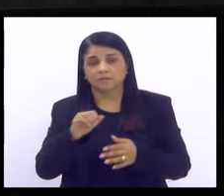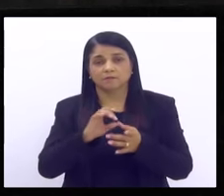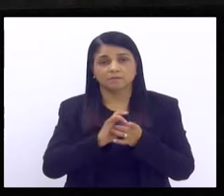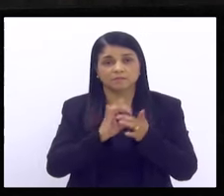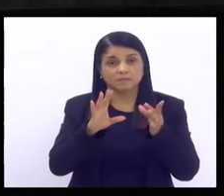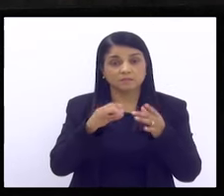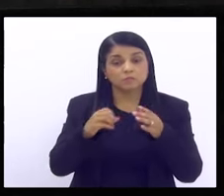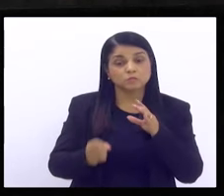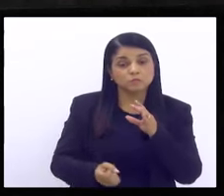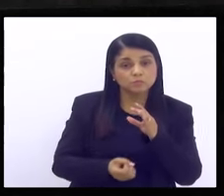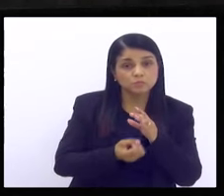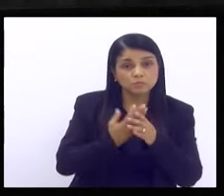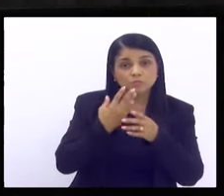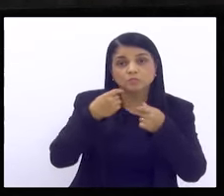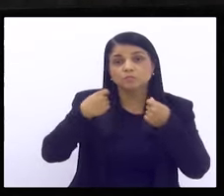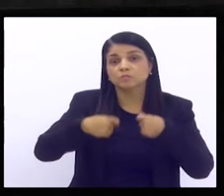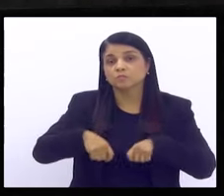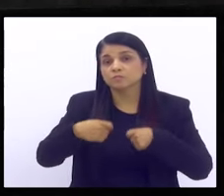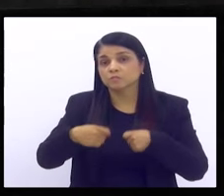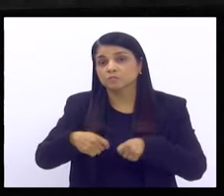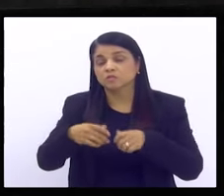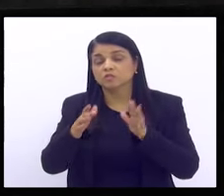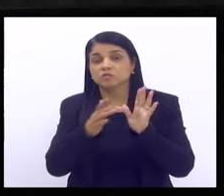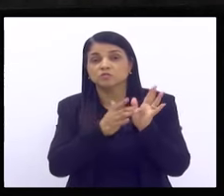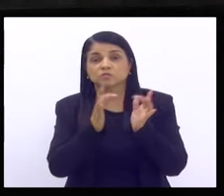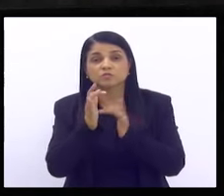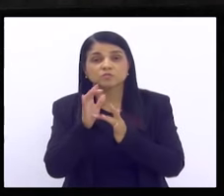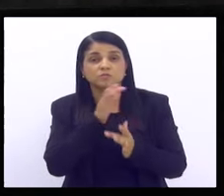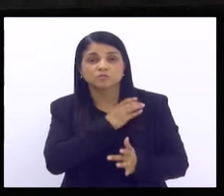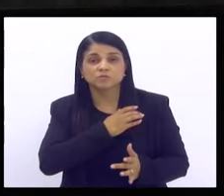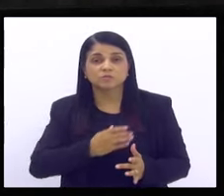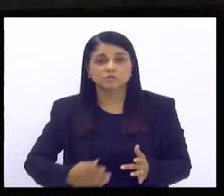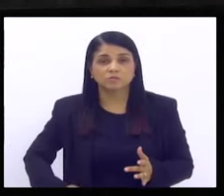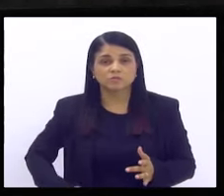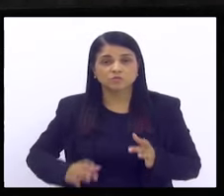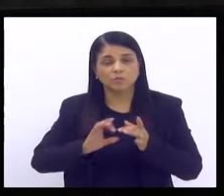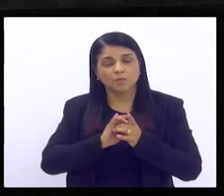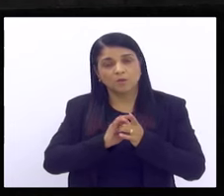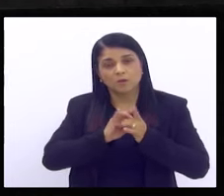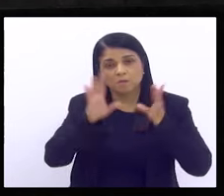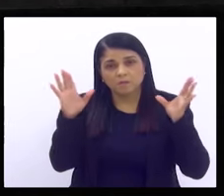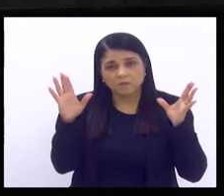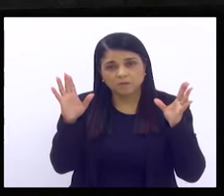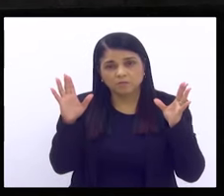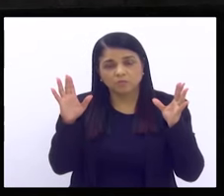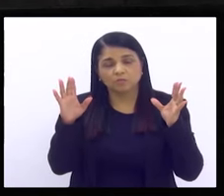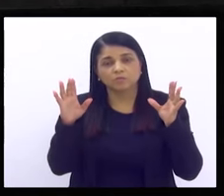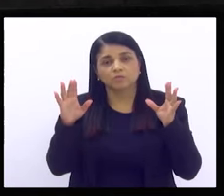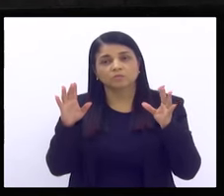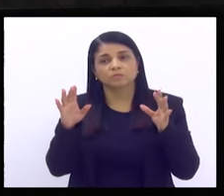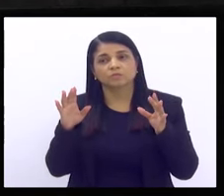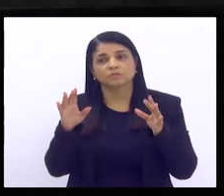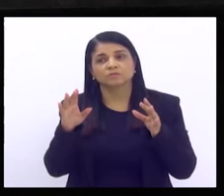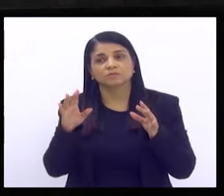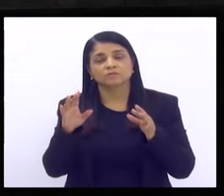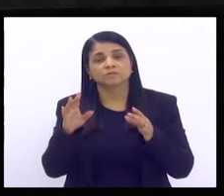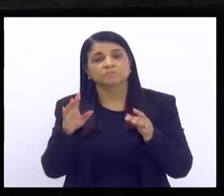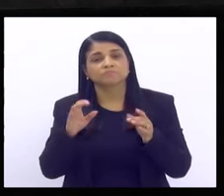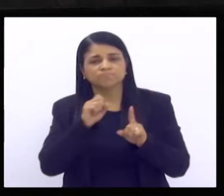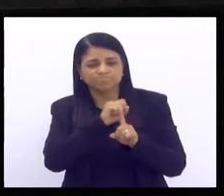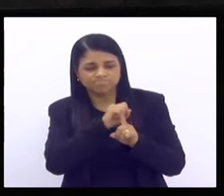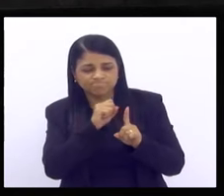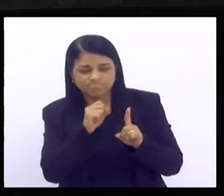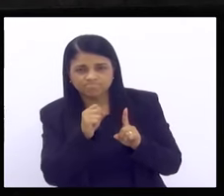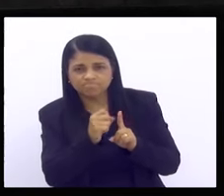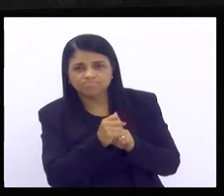necessidade de colocar Jesus Cristo como libertador de condições